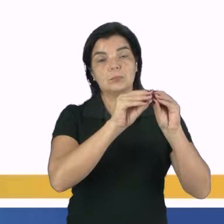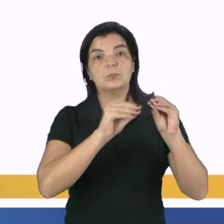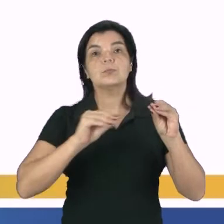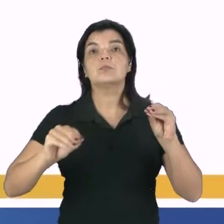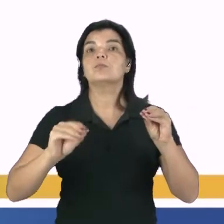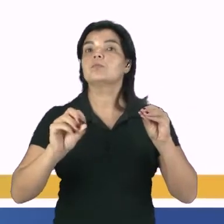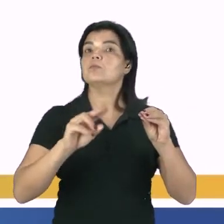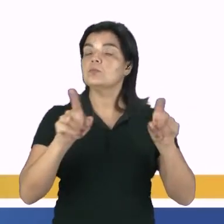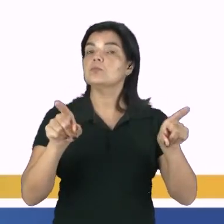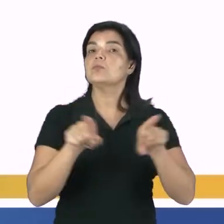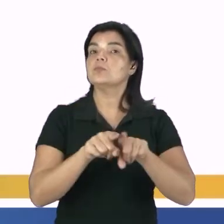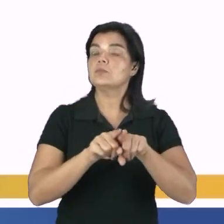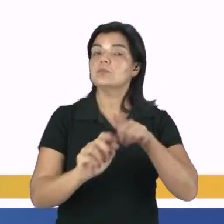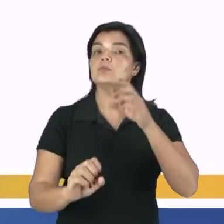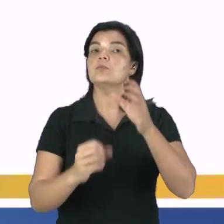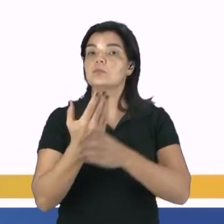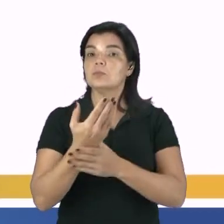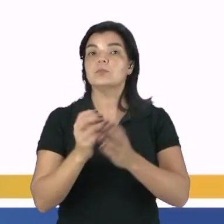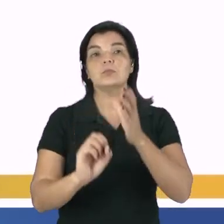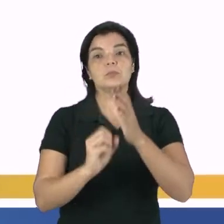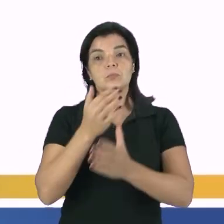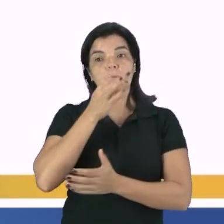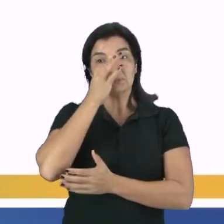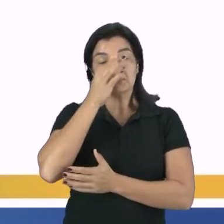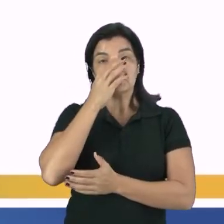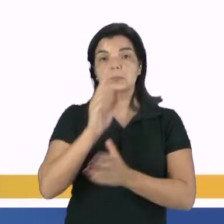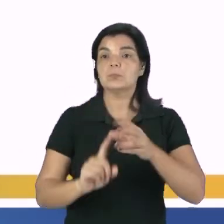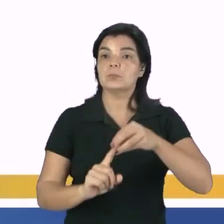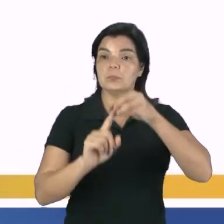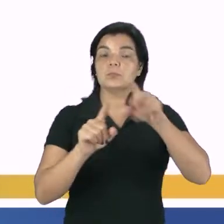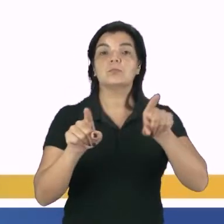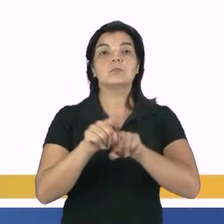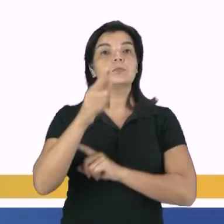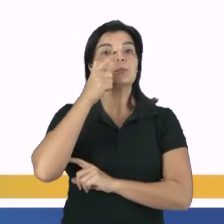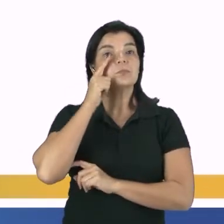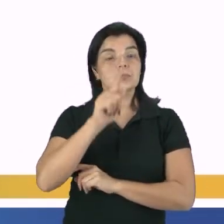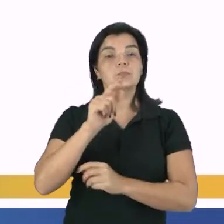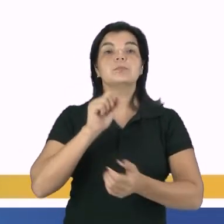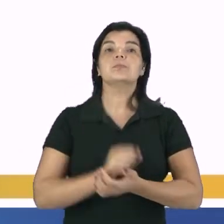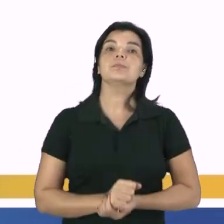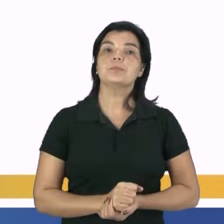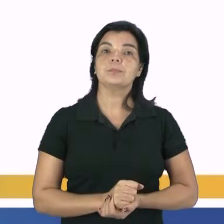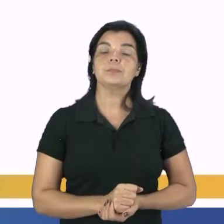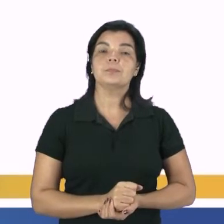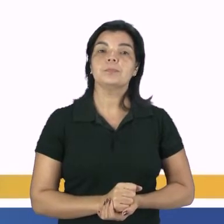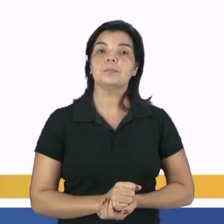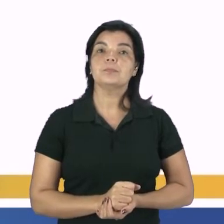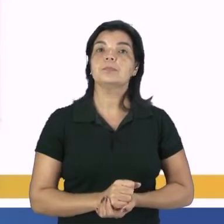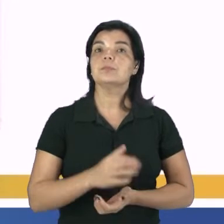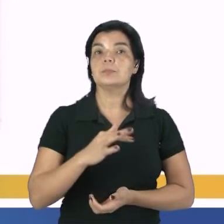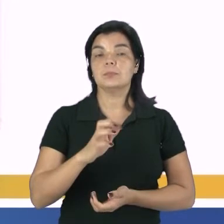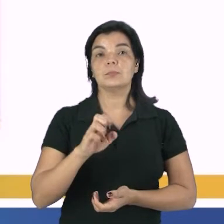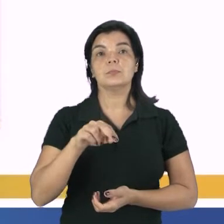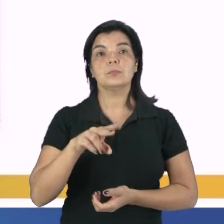ou pode ser que ocorra em uma planta só, em uma flor só ela consegue fazer essa autofecundação